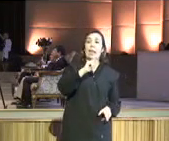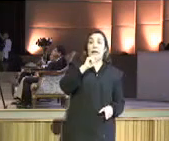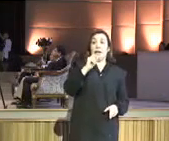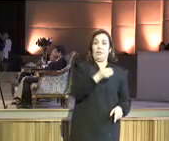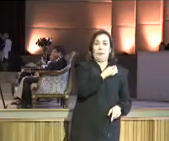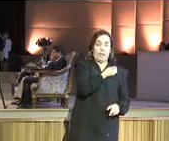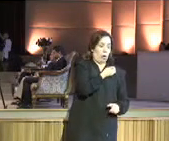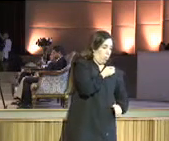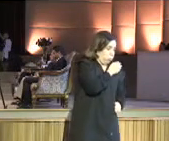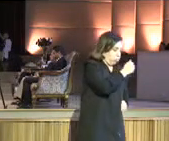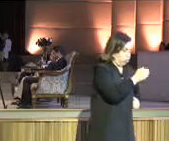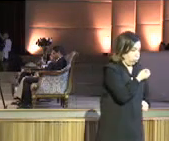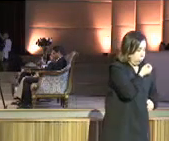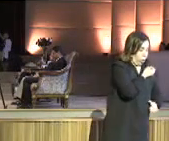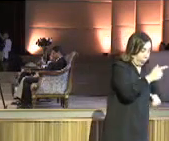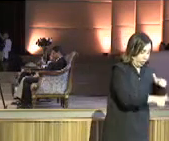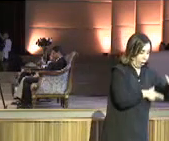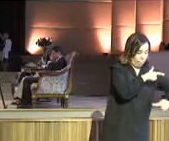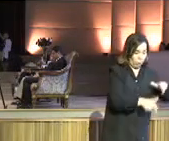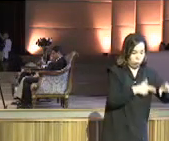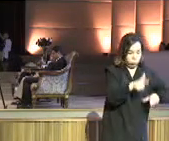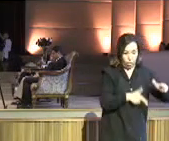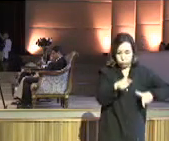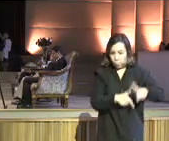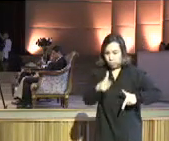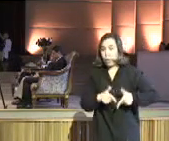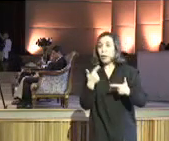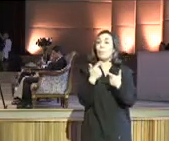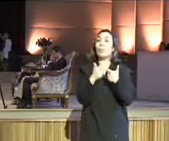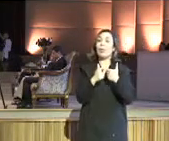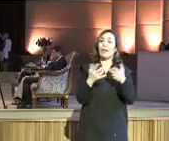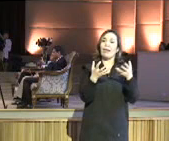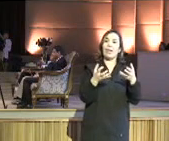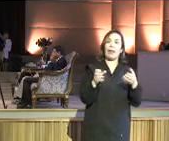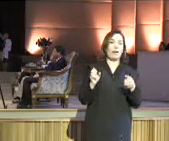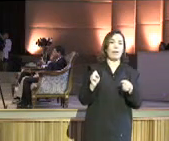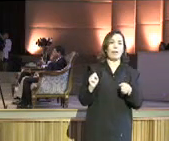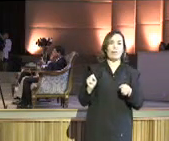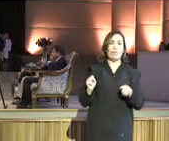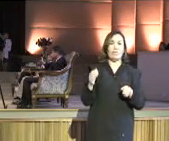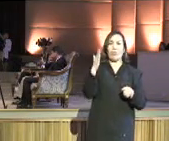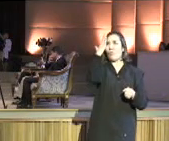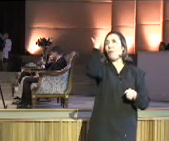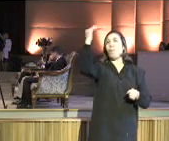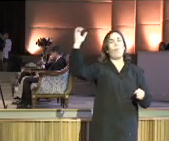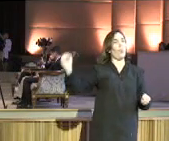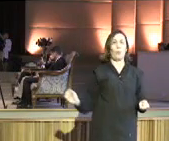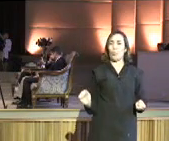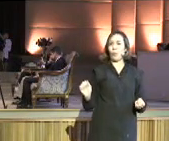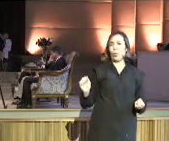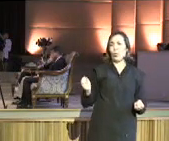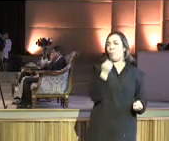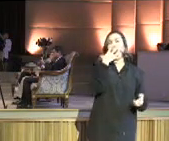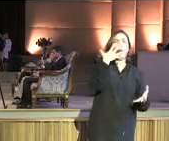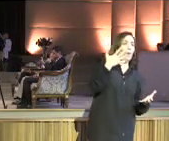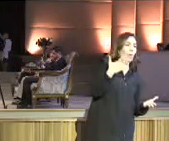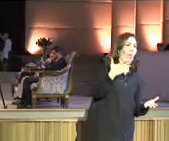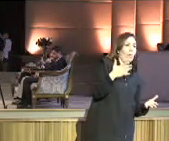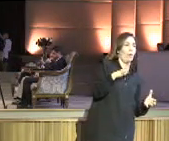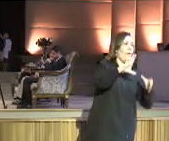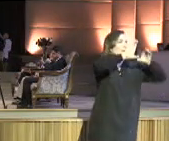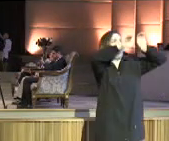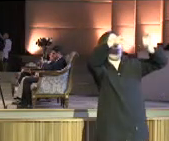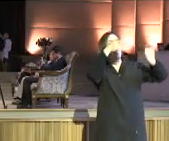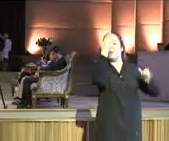pouco, quando o Senhor nos convida a refletir a glória eterna da sua soberana